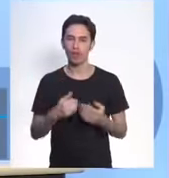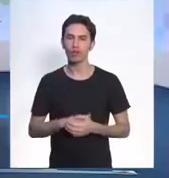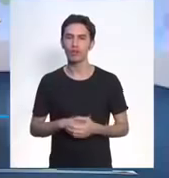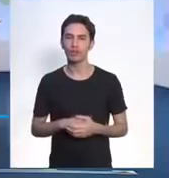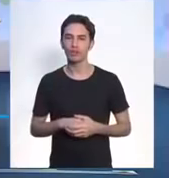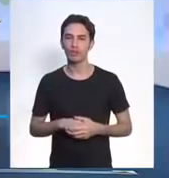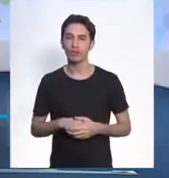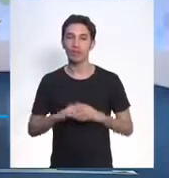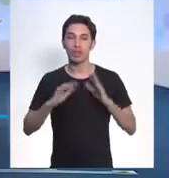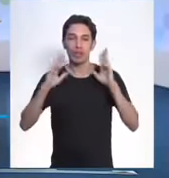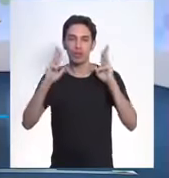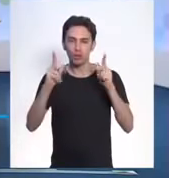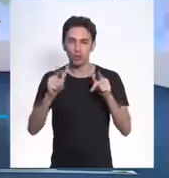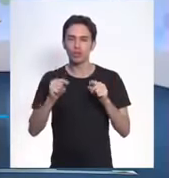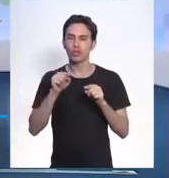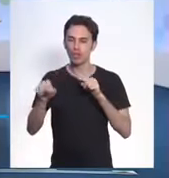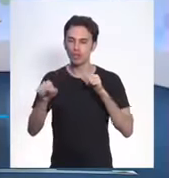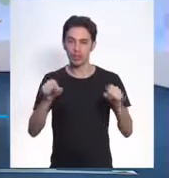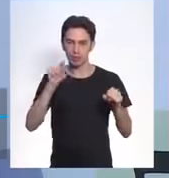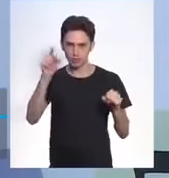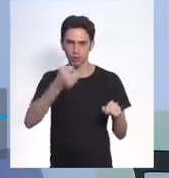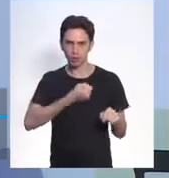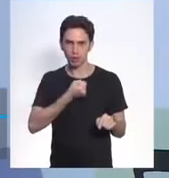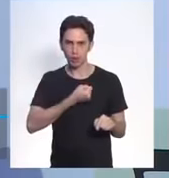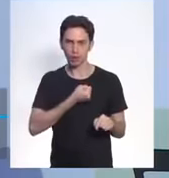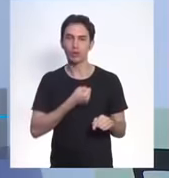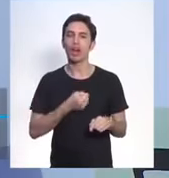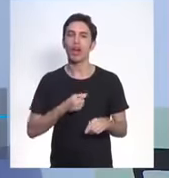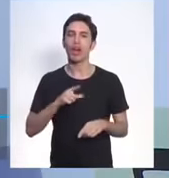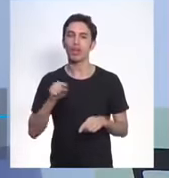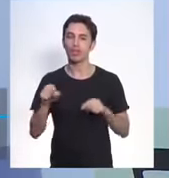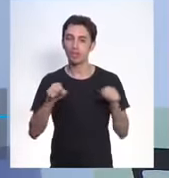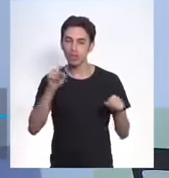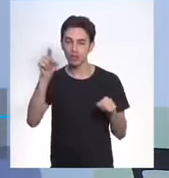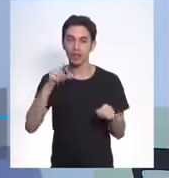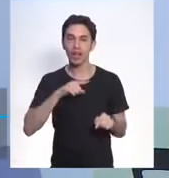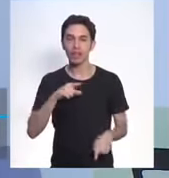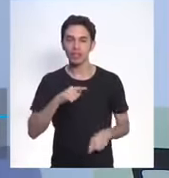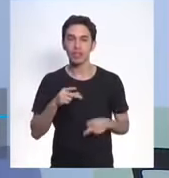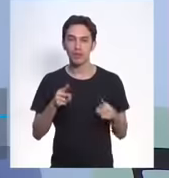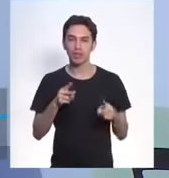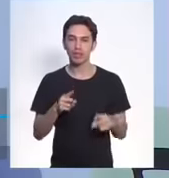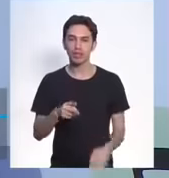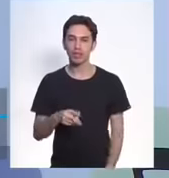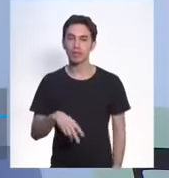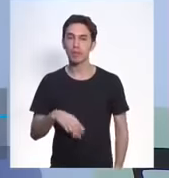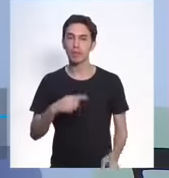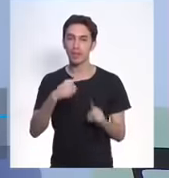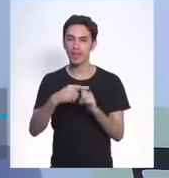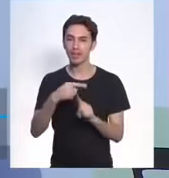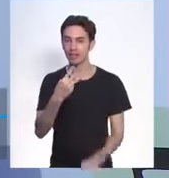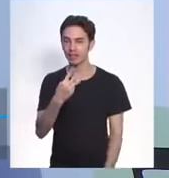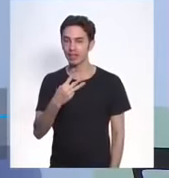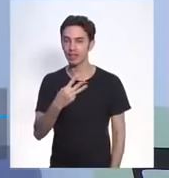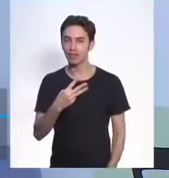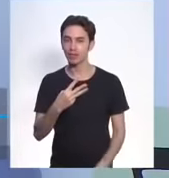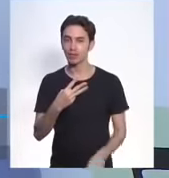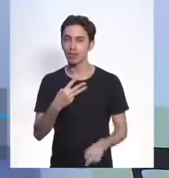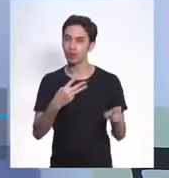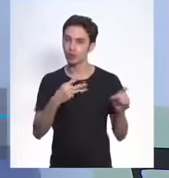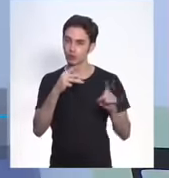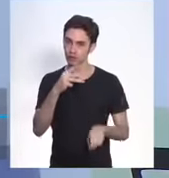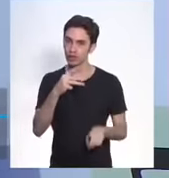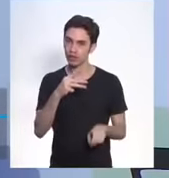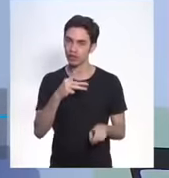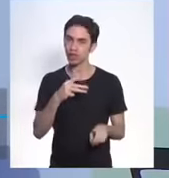isso mesmo para todos esses pares né para todos essas coordenadas eu sou meio três por x e eu somei 2 por y Então